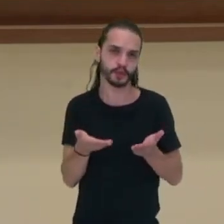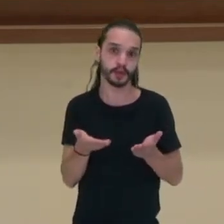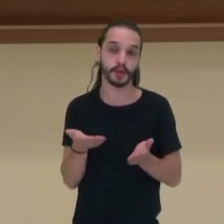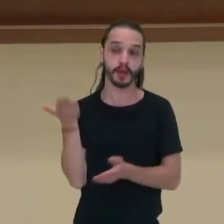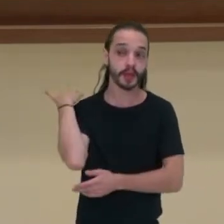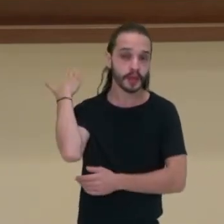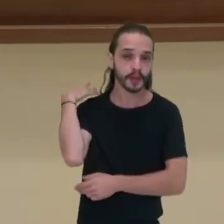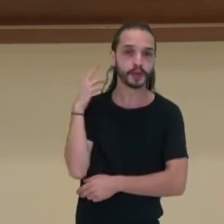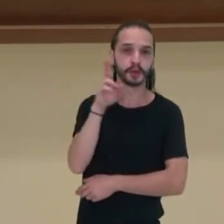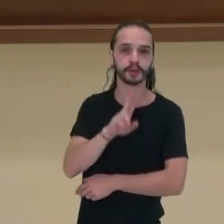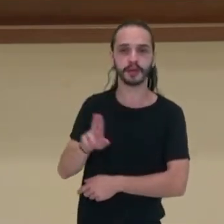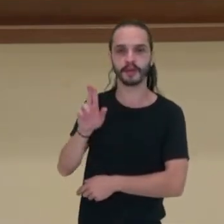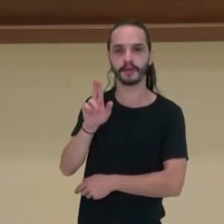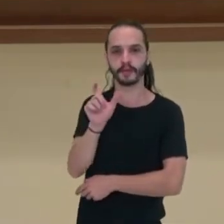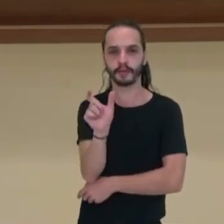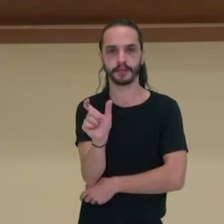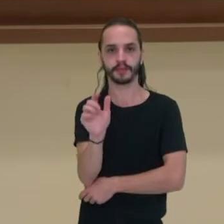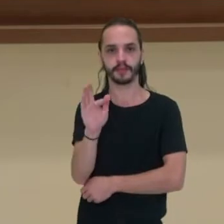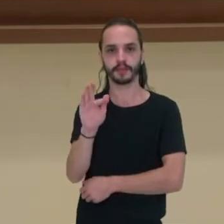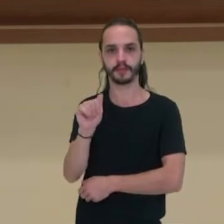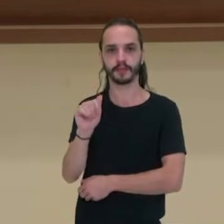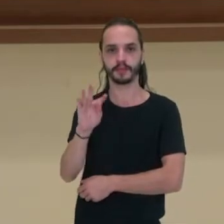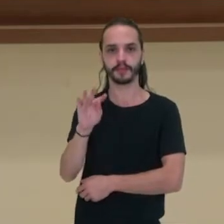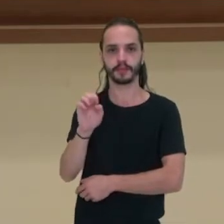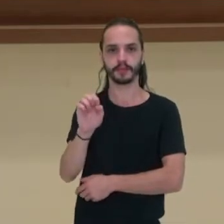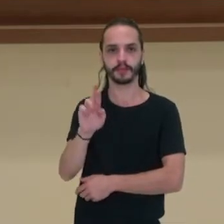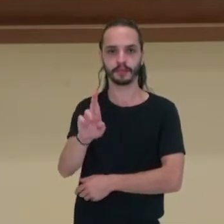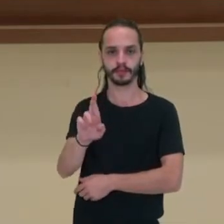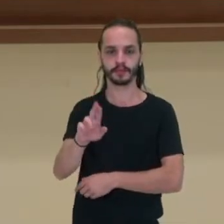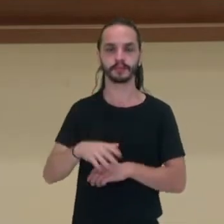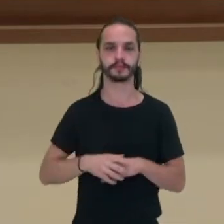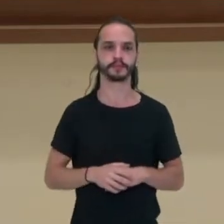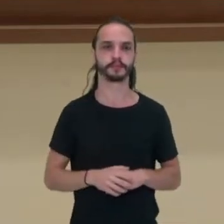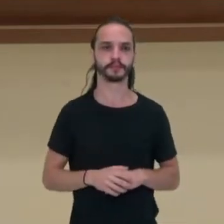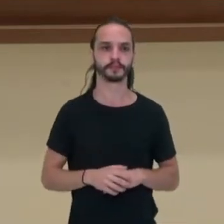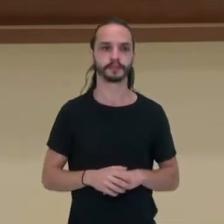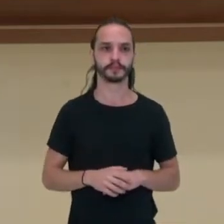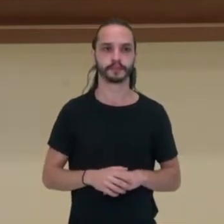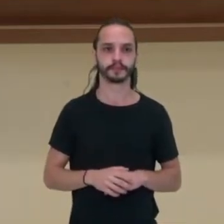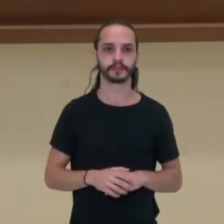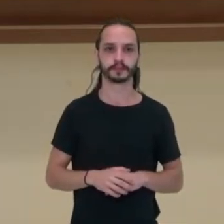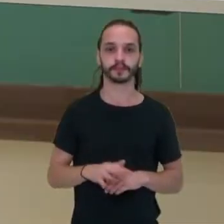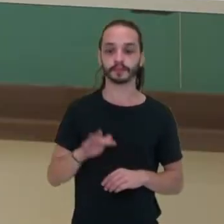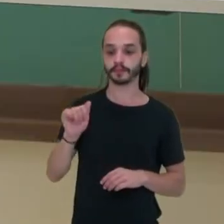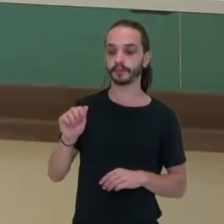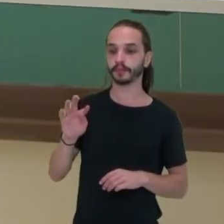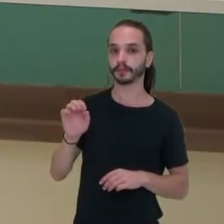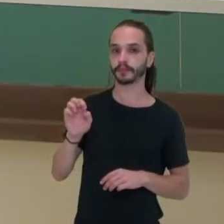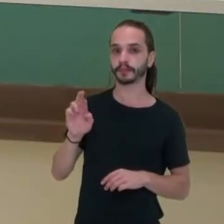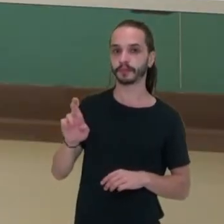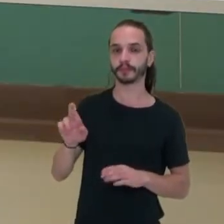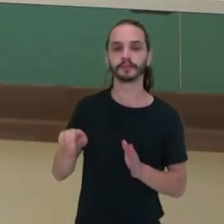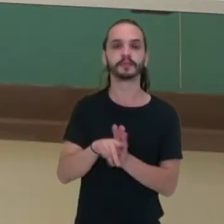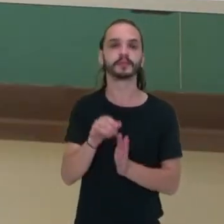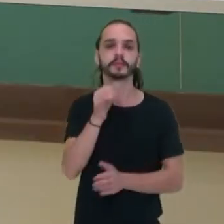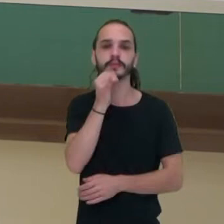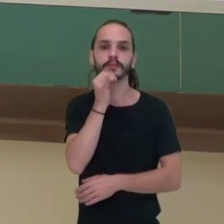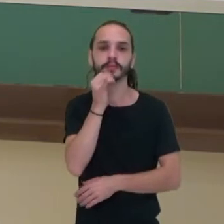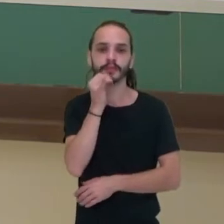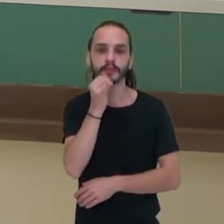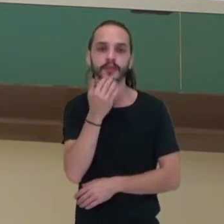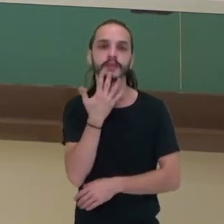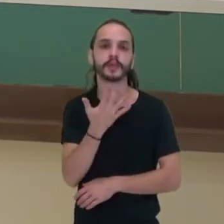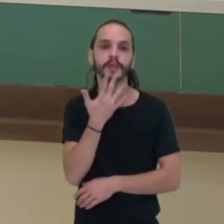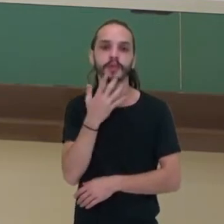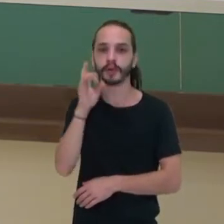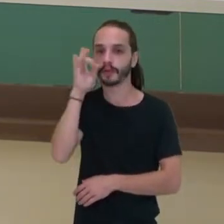fator, tá? Mesmo porque ele não sabia dizer exatamente qual seria, tá? Os fatores para cor verde, por exemplo, já vamos trazer